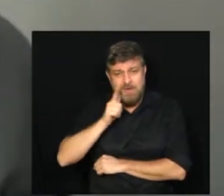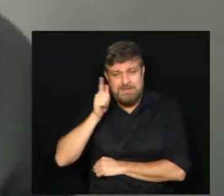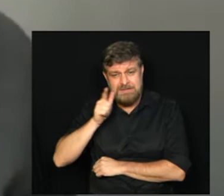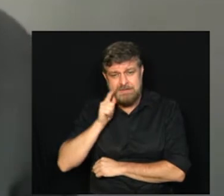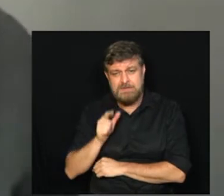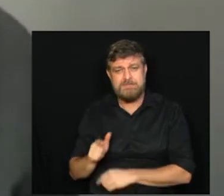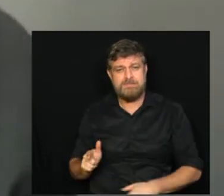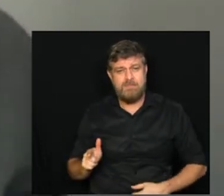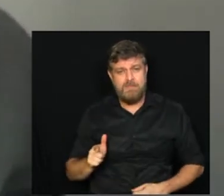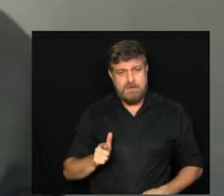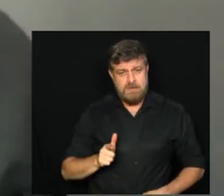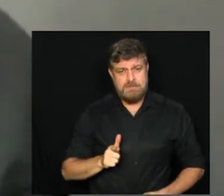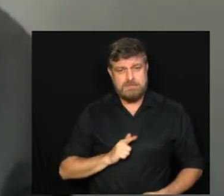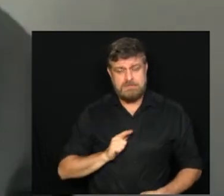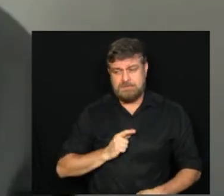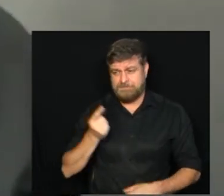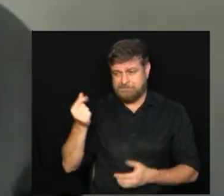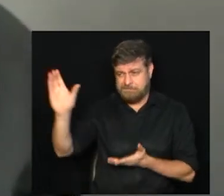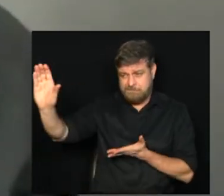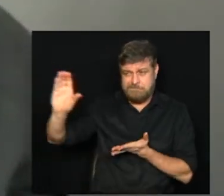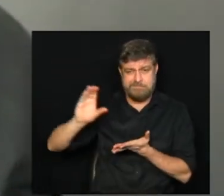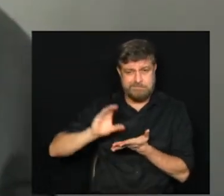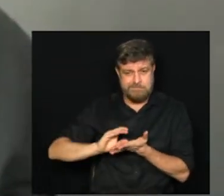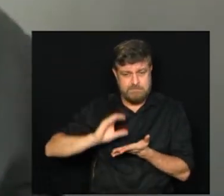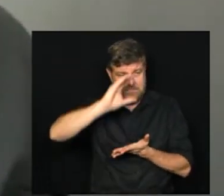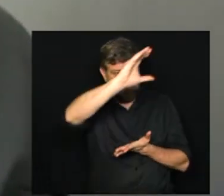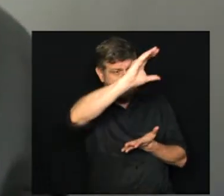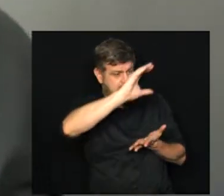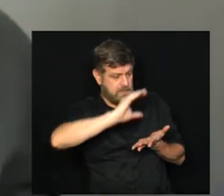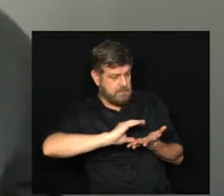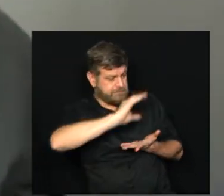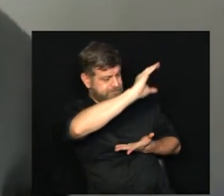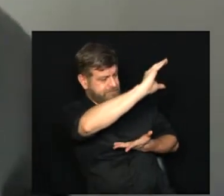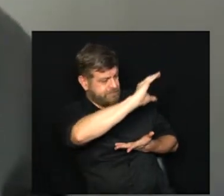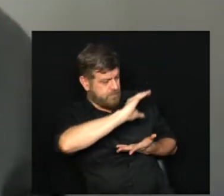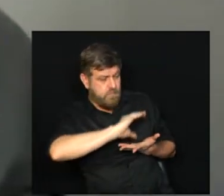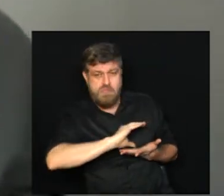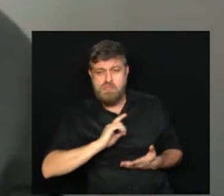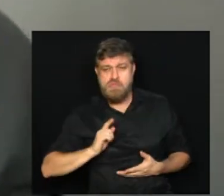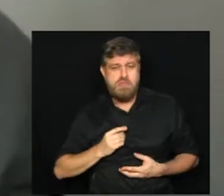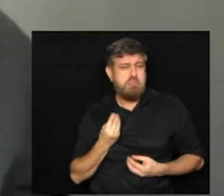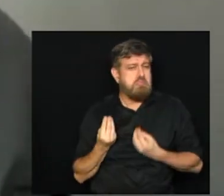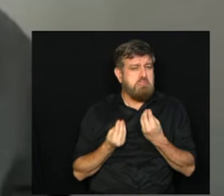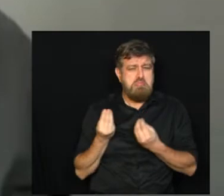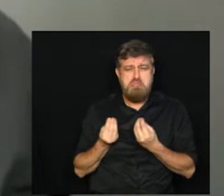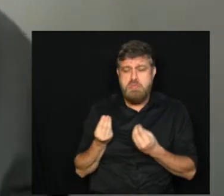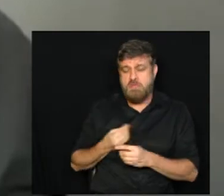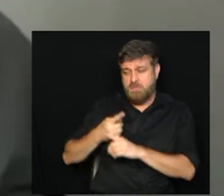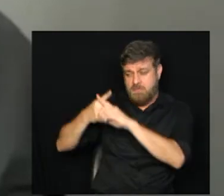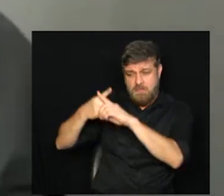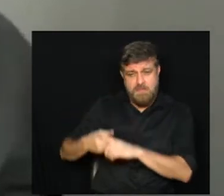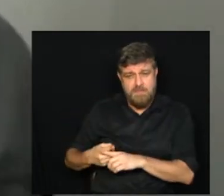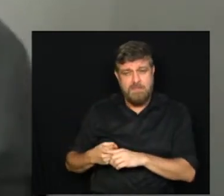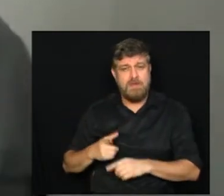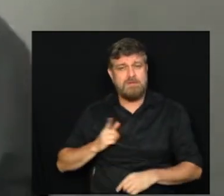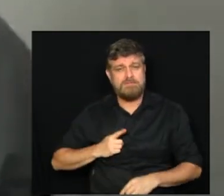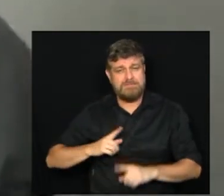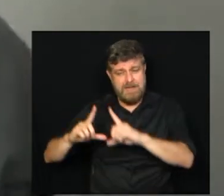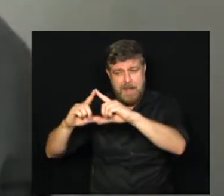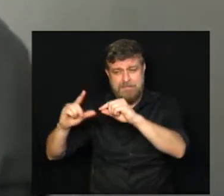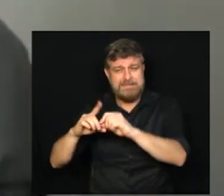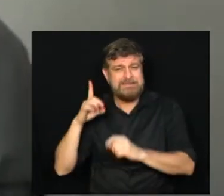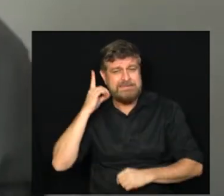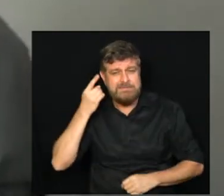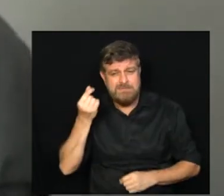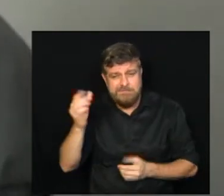de verbas de fora, através de concursos ou de emendas, mas a gente